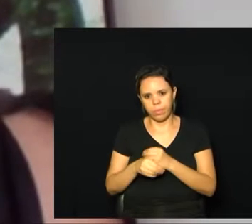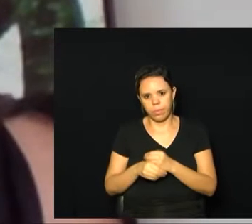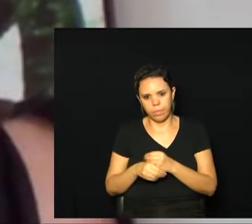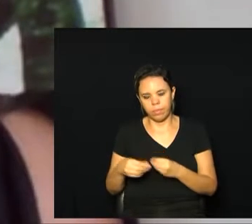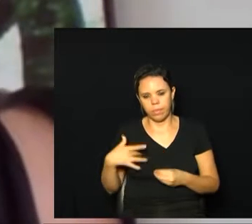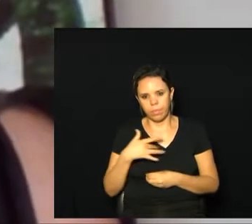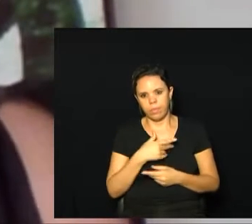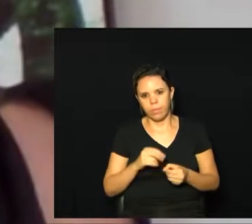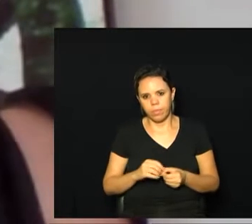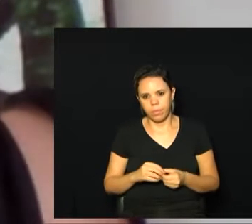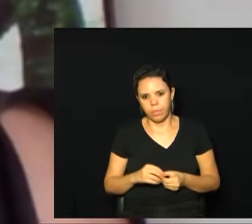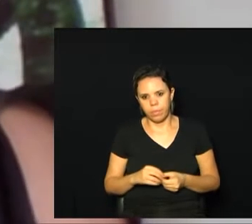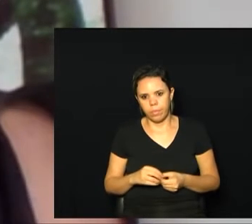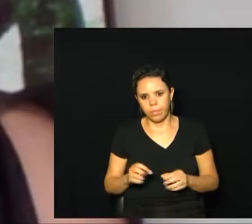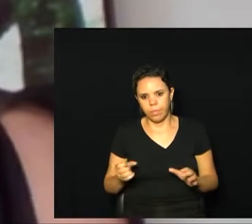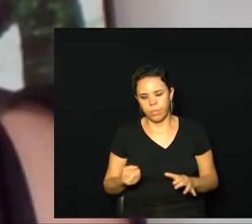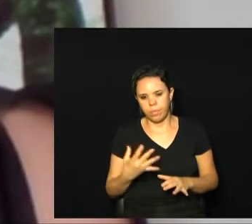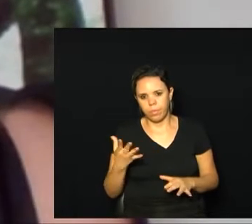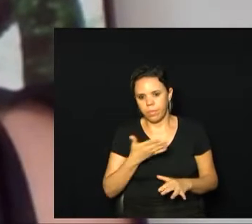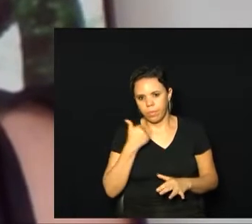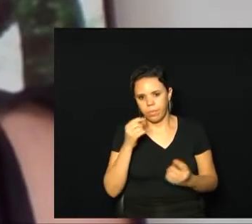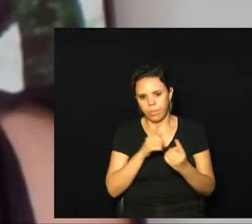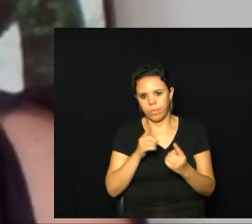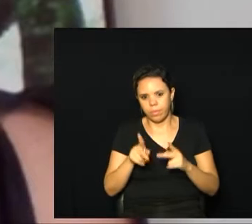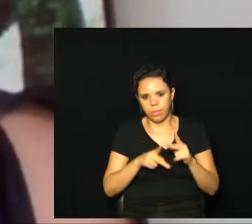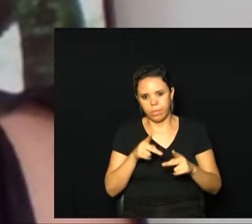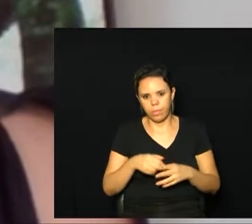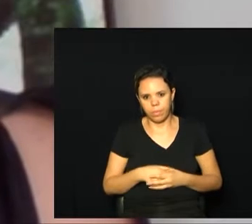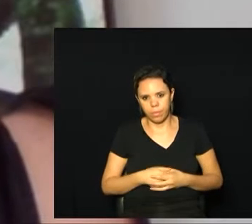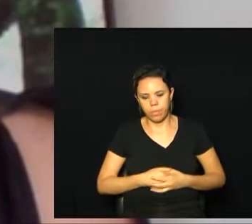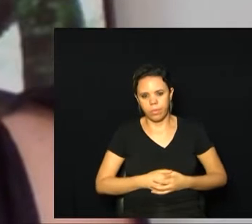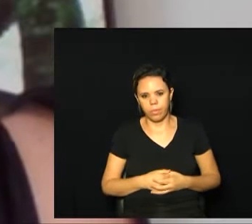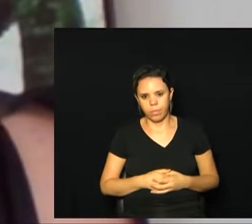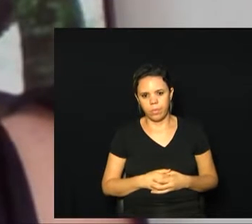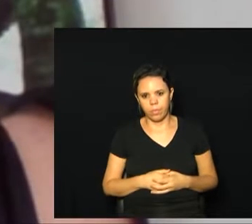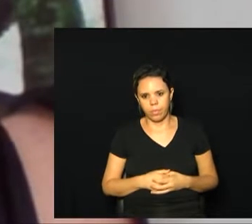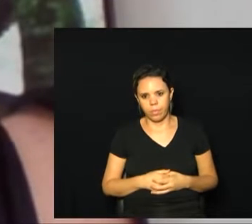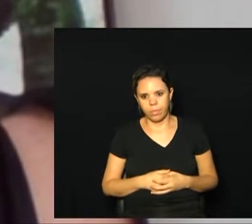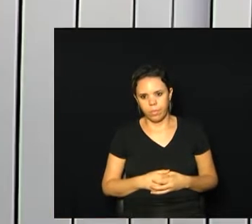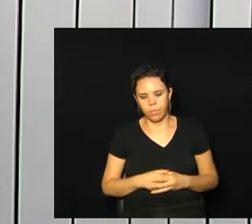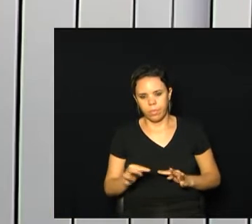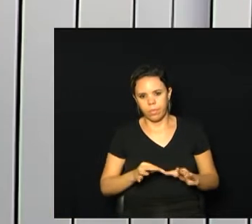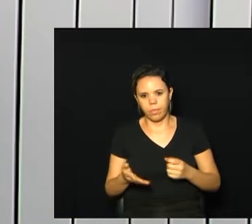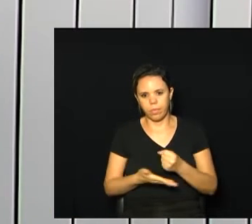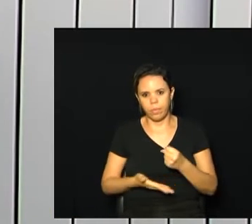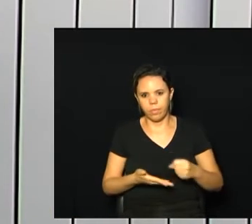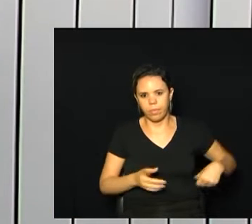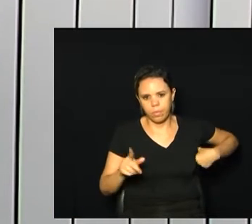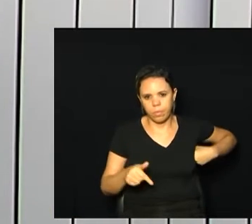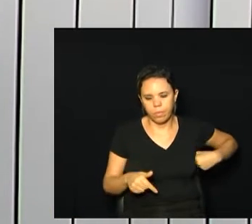de saneamento e proporcionar um melhor serviço para toda a população. Então, o saneamento básico,